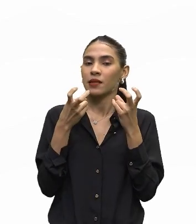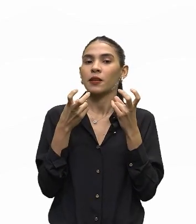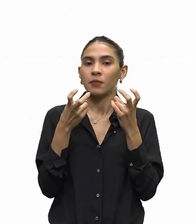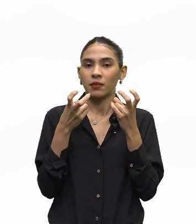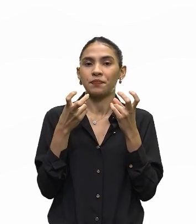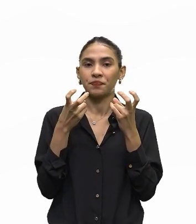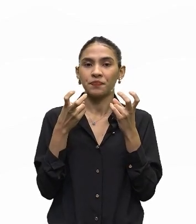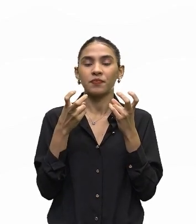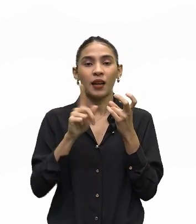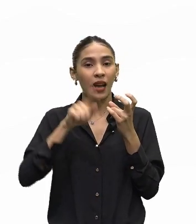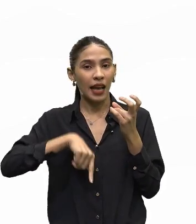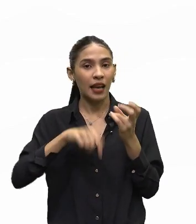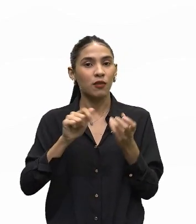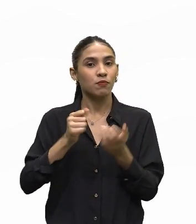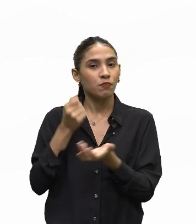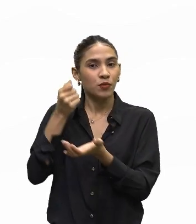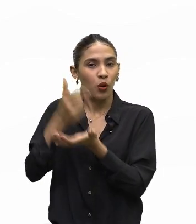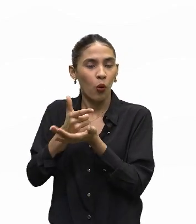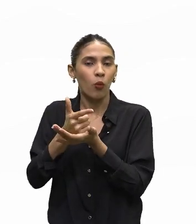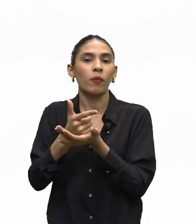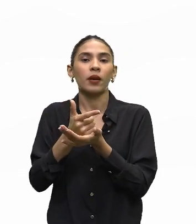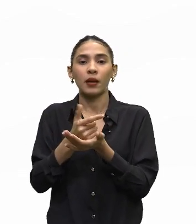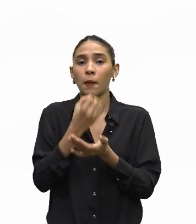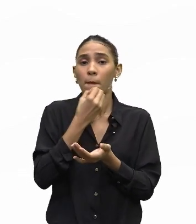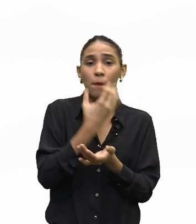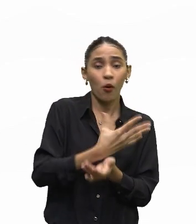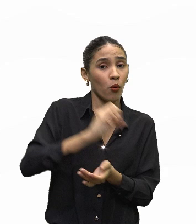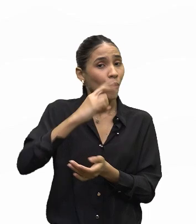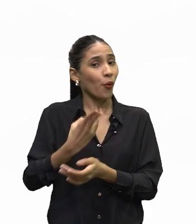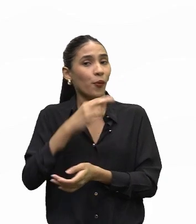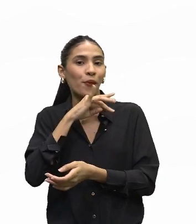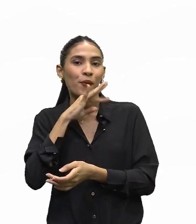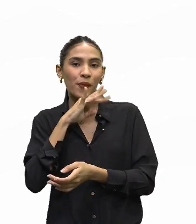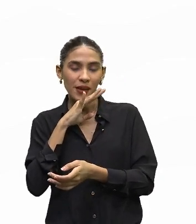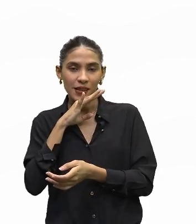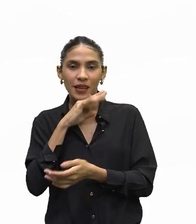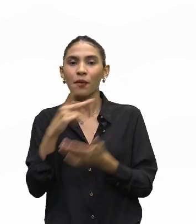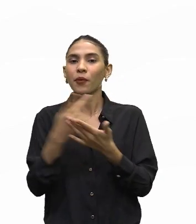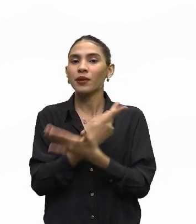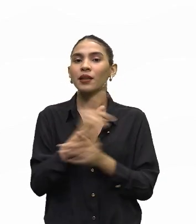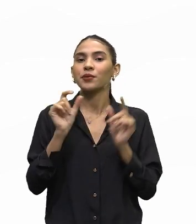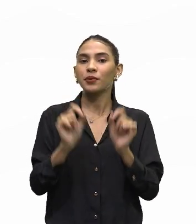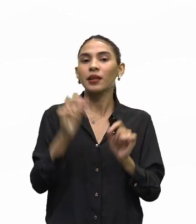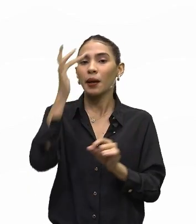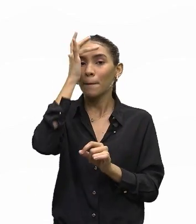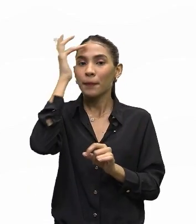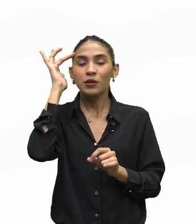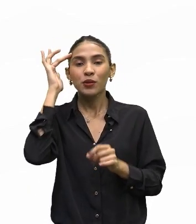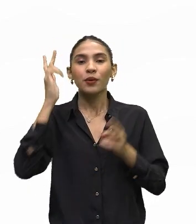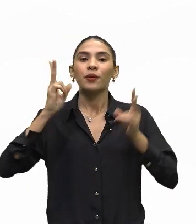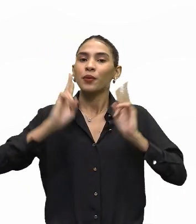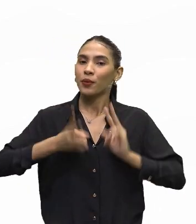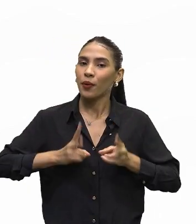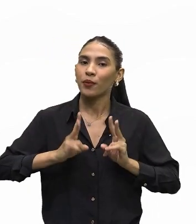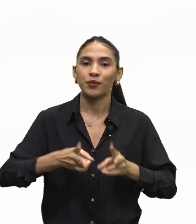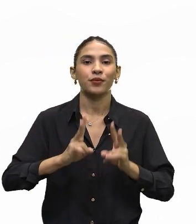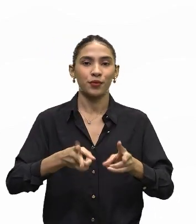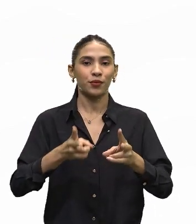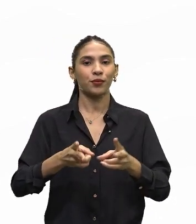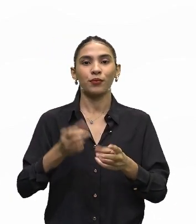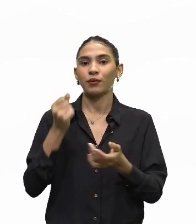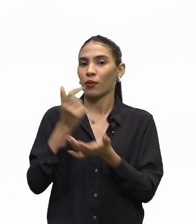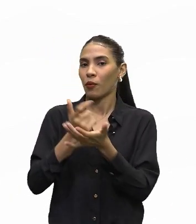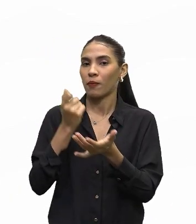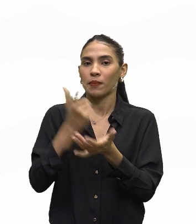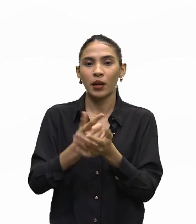ali é um ativo, seja ele bom ou ruim, o que acontece? A pessoa ela continua ali